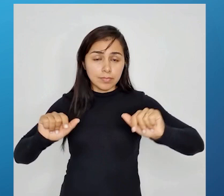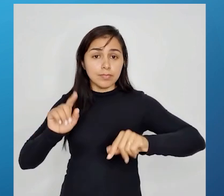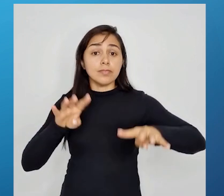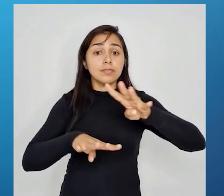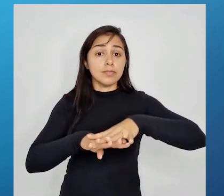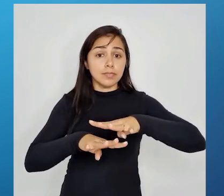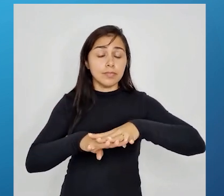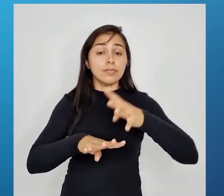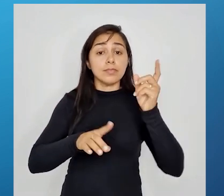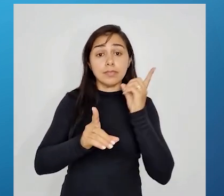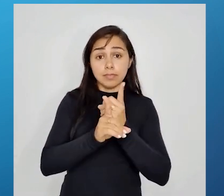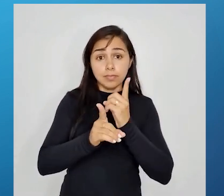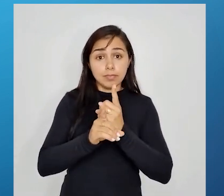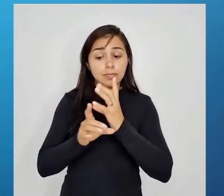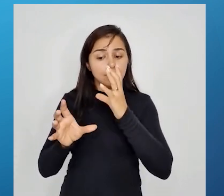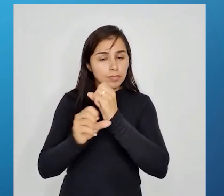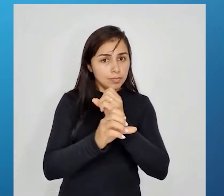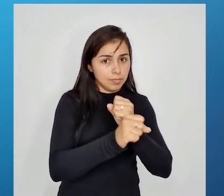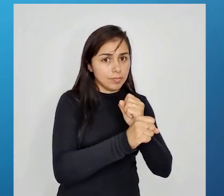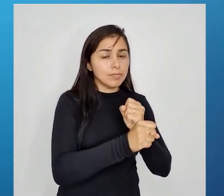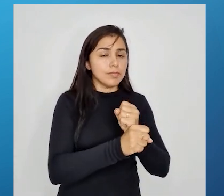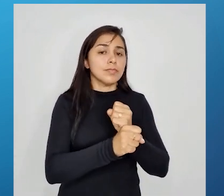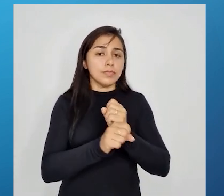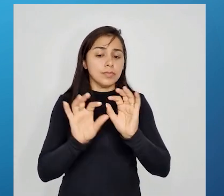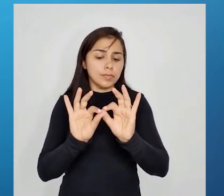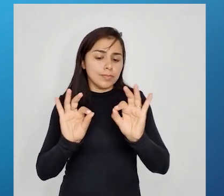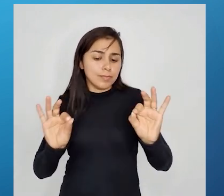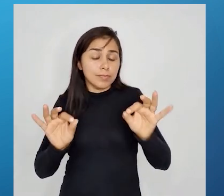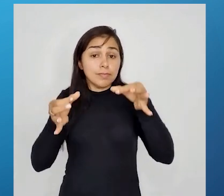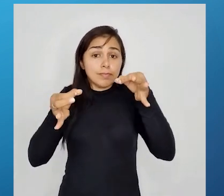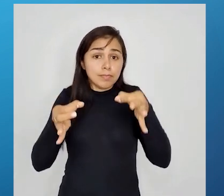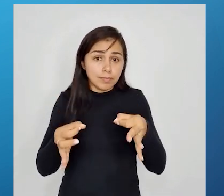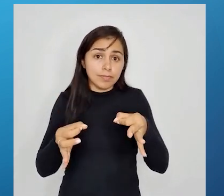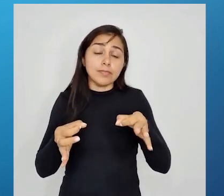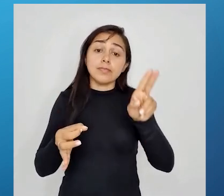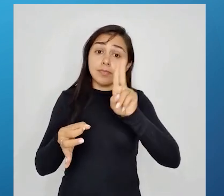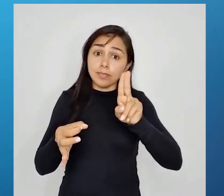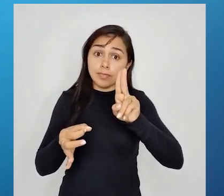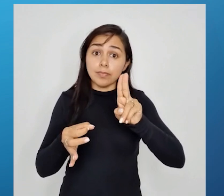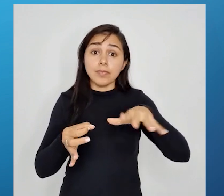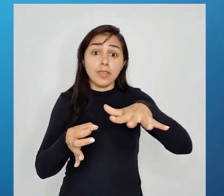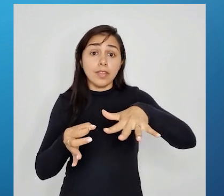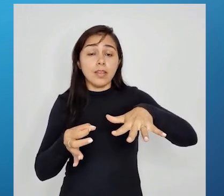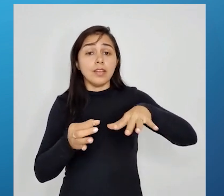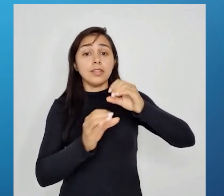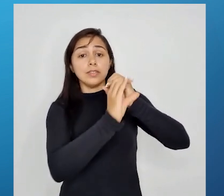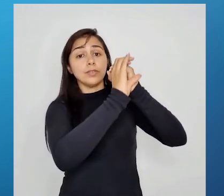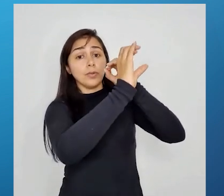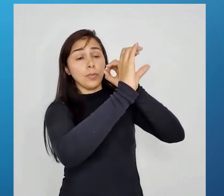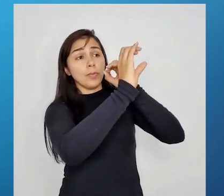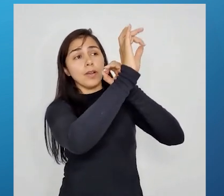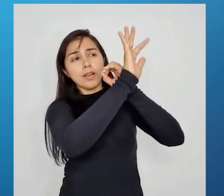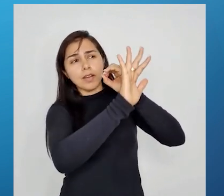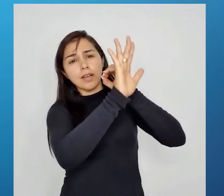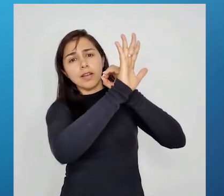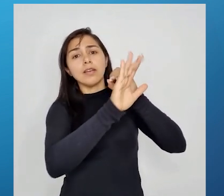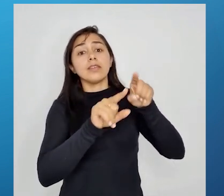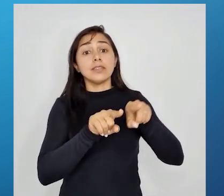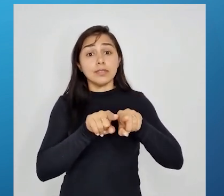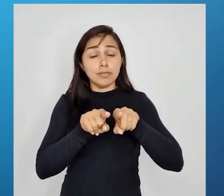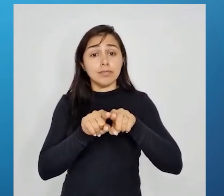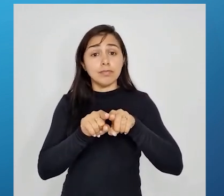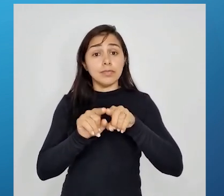requerem medidas de precisão e têm numerosas aplicações na astronomia, na topografia, no estudo de